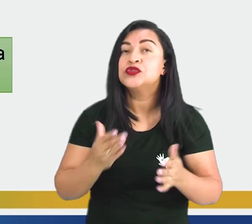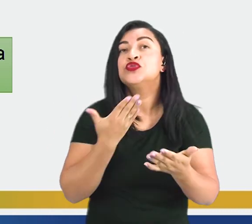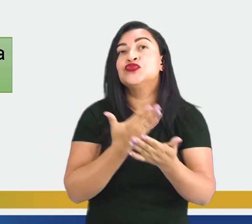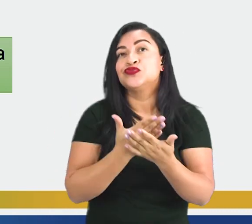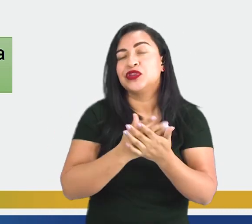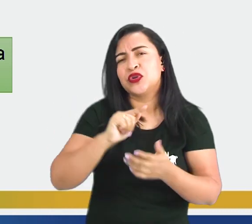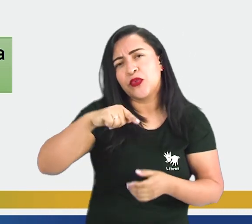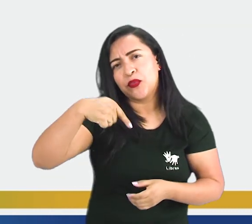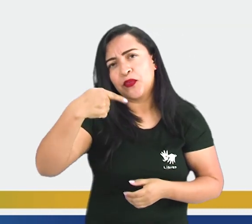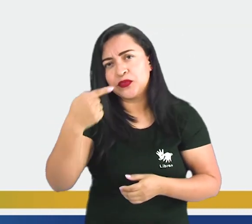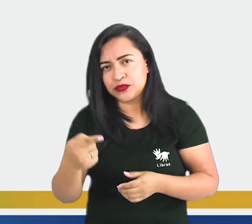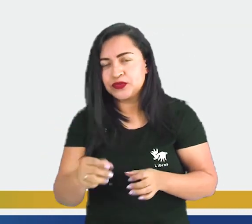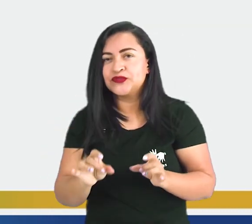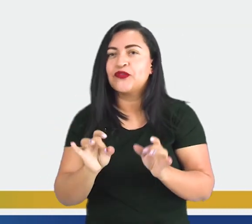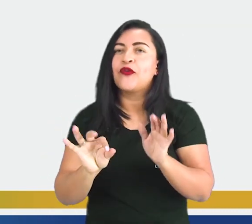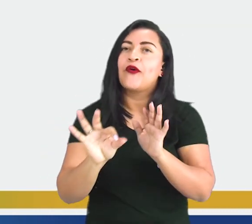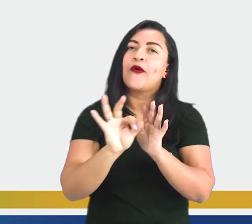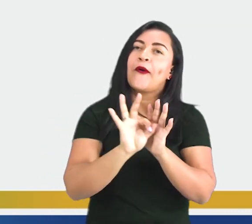próximas aulas.